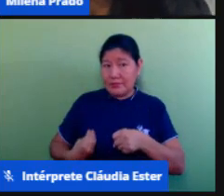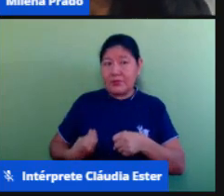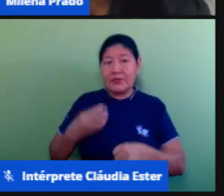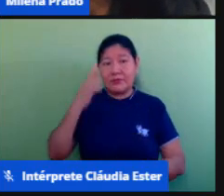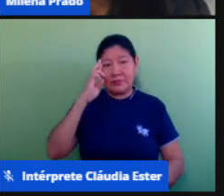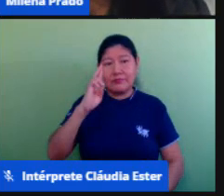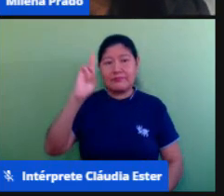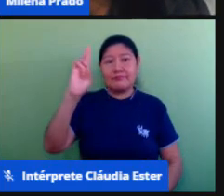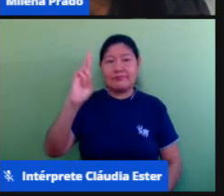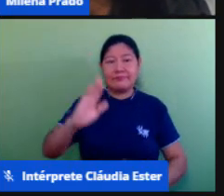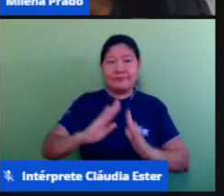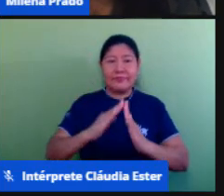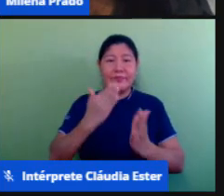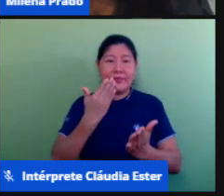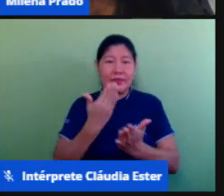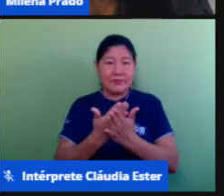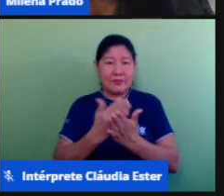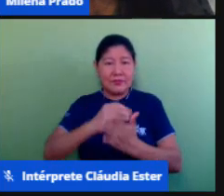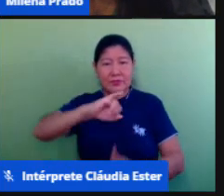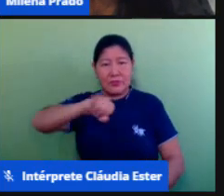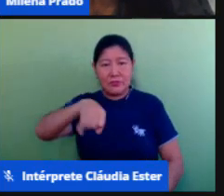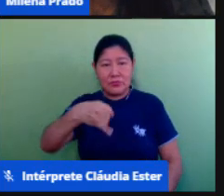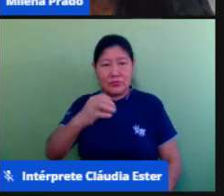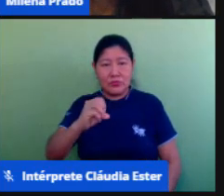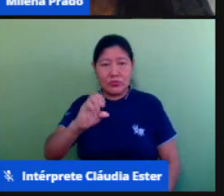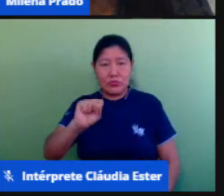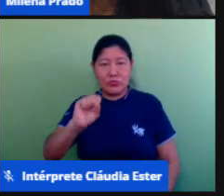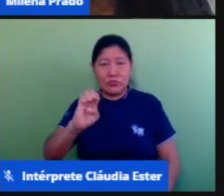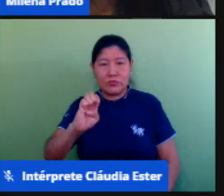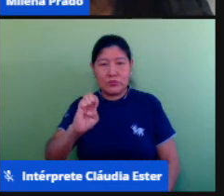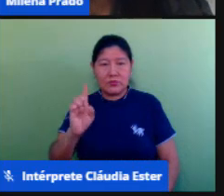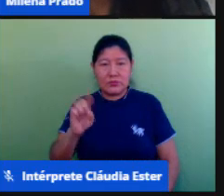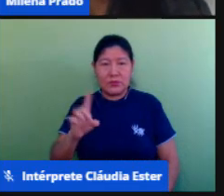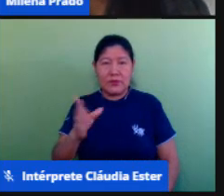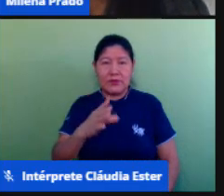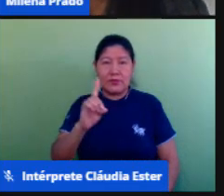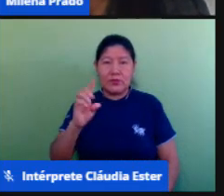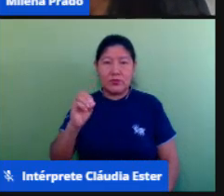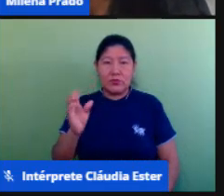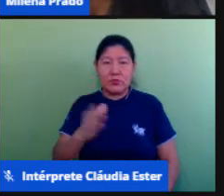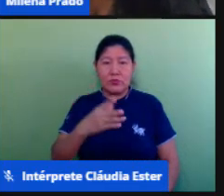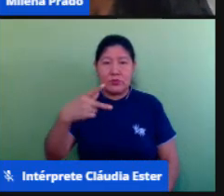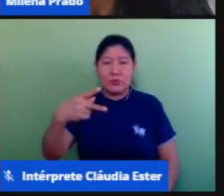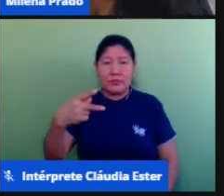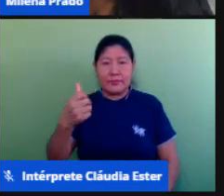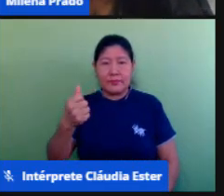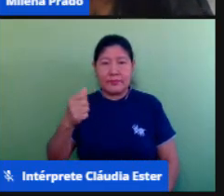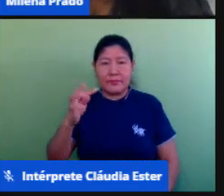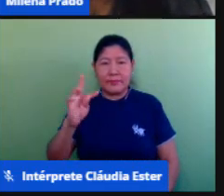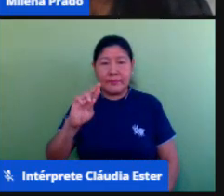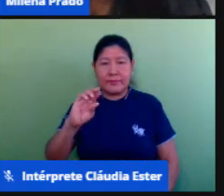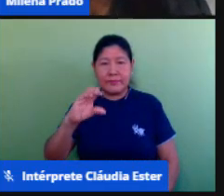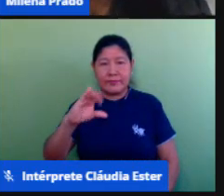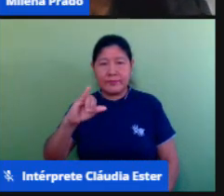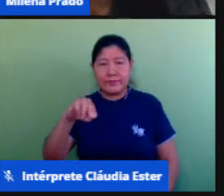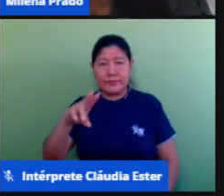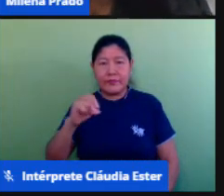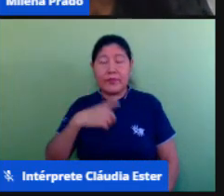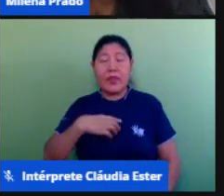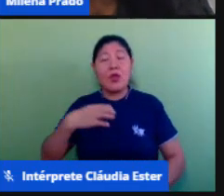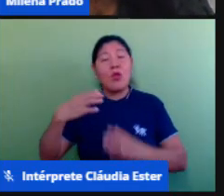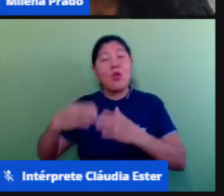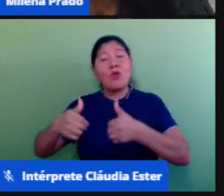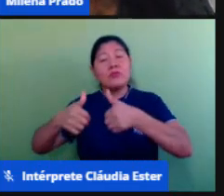José do Patrocínio é uma escola que está localizada em área rural, né? Então, a nossa realidade ela é um